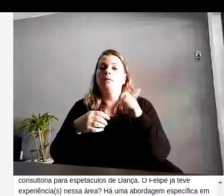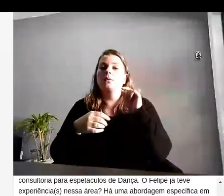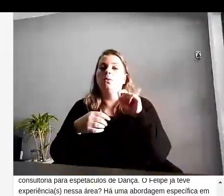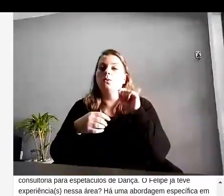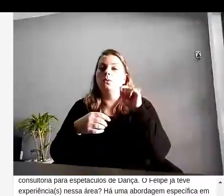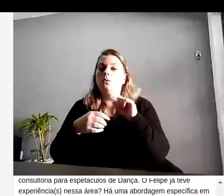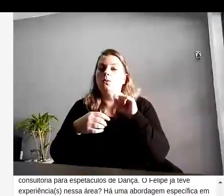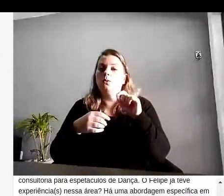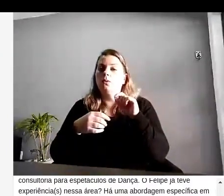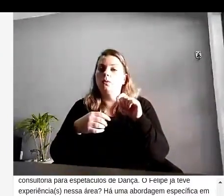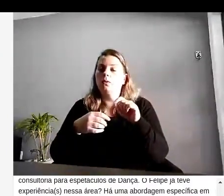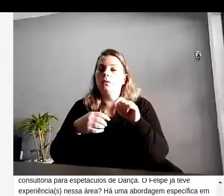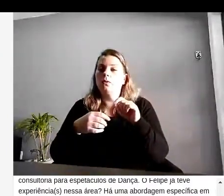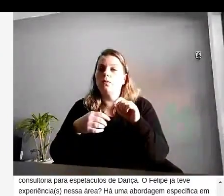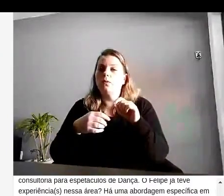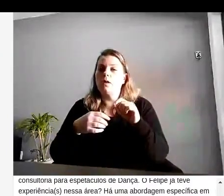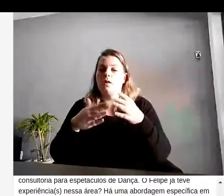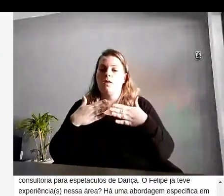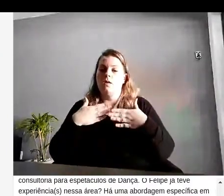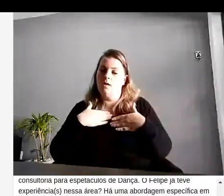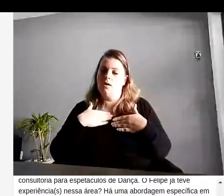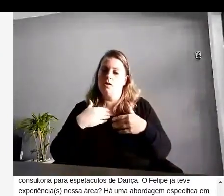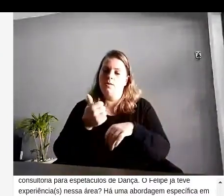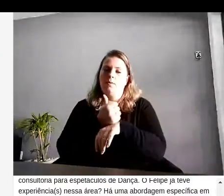pessoa com ciência visual,